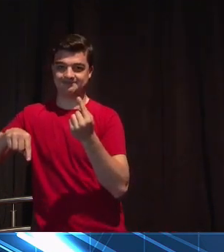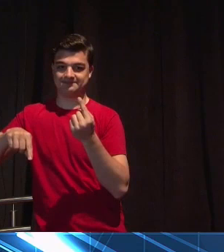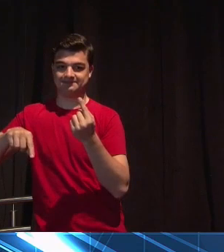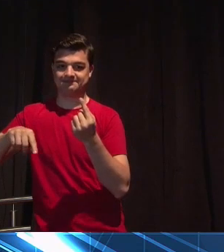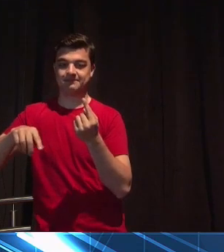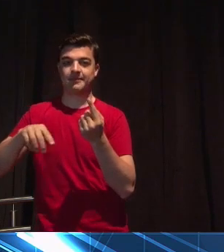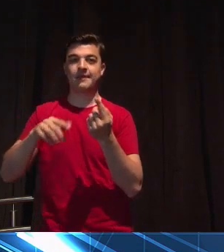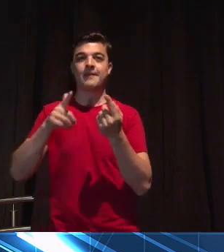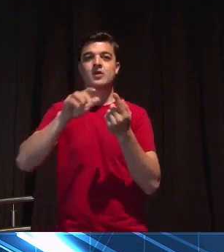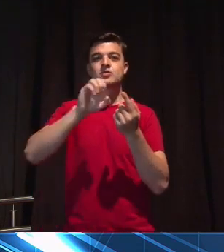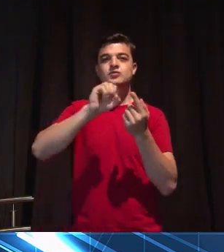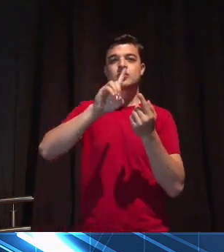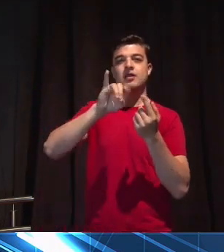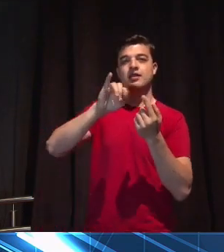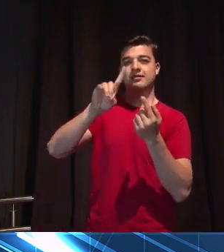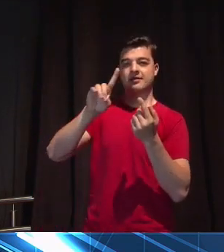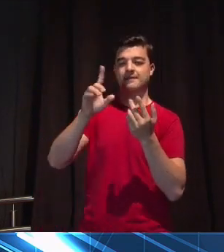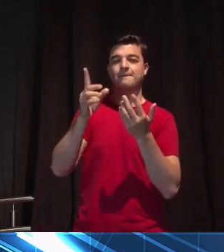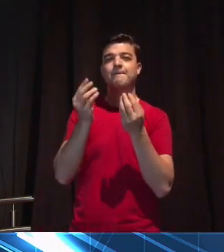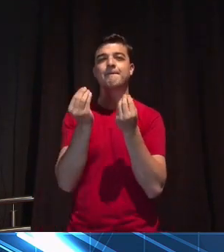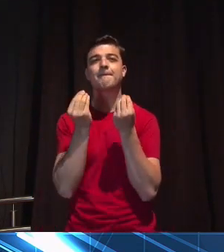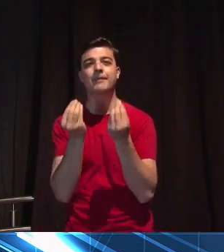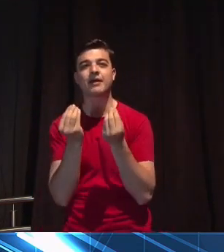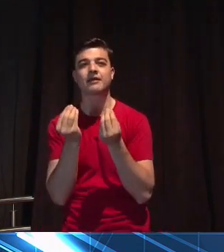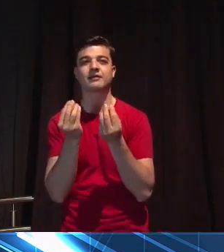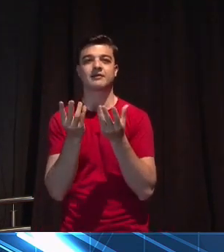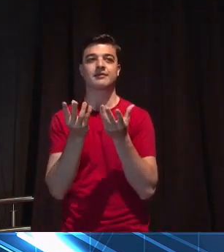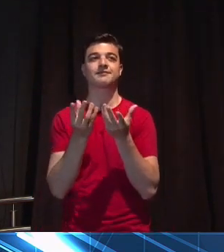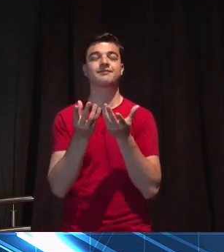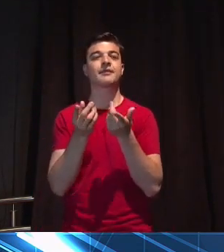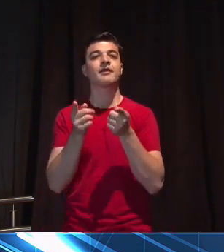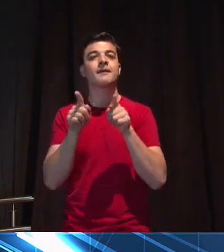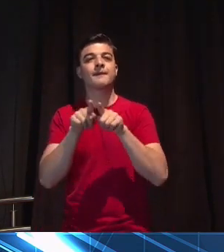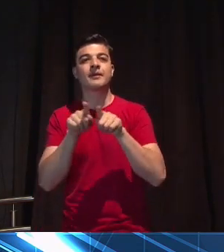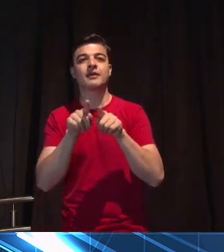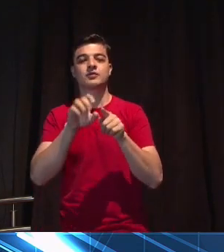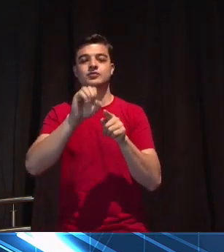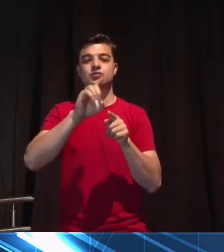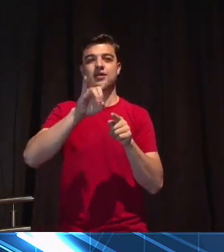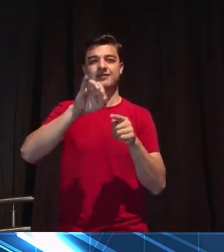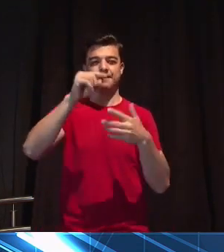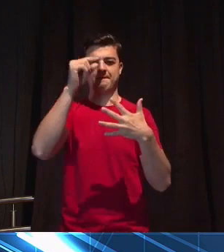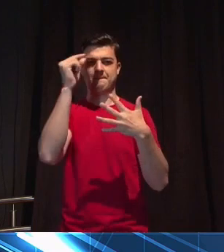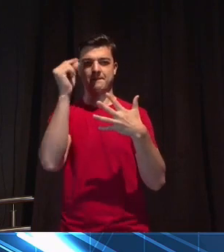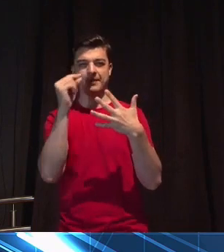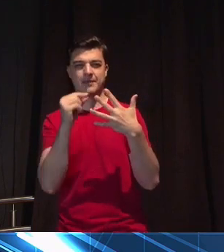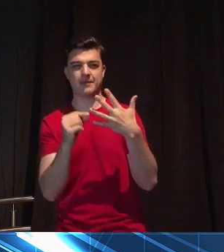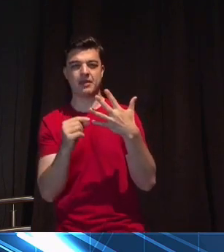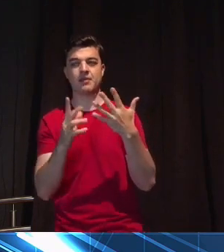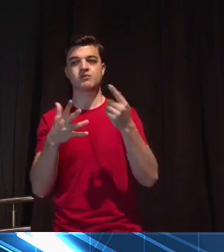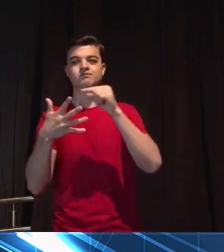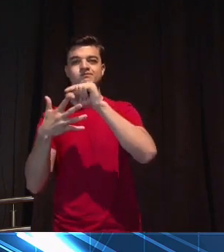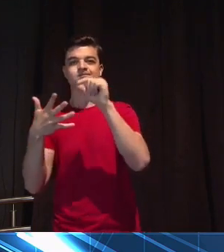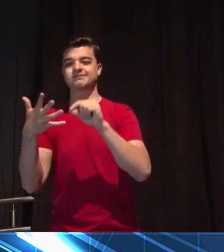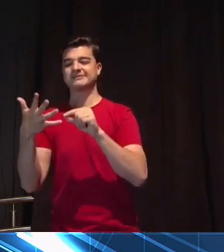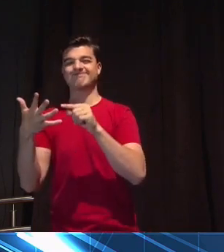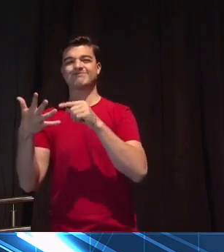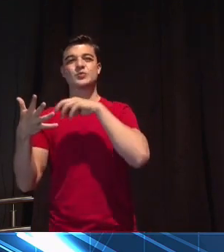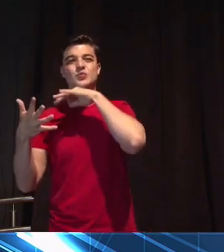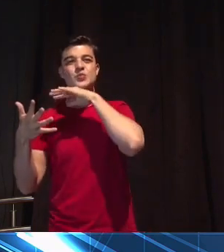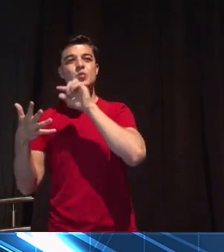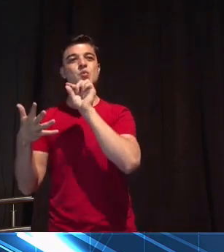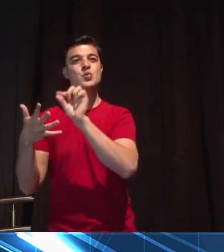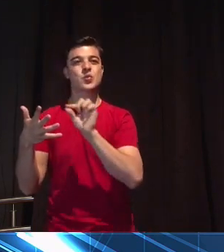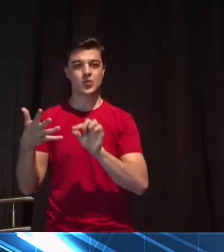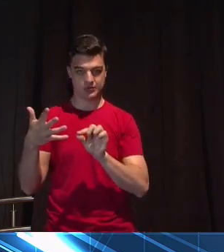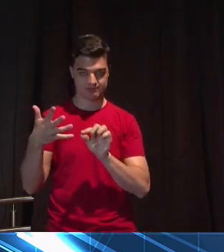serve e o que tem de ruim também em cada uma dessas coisas aí do tal do Solid